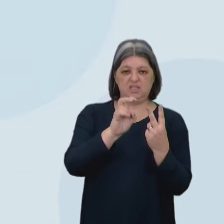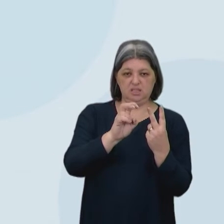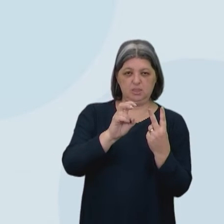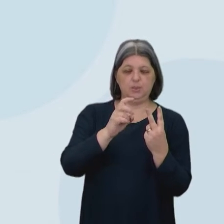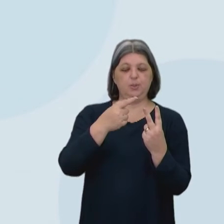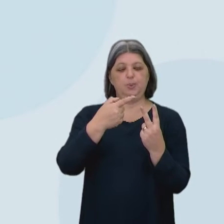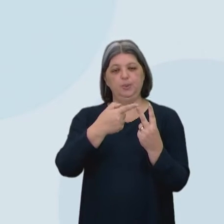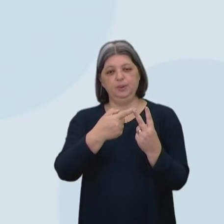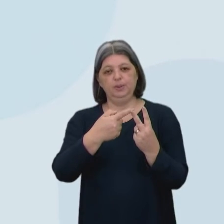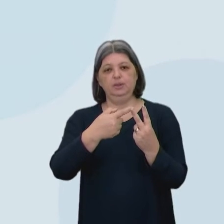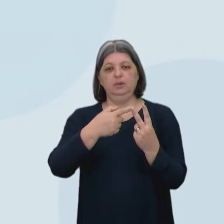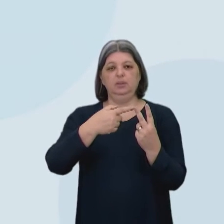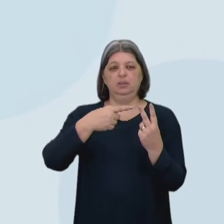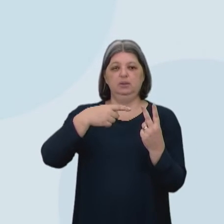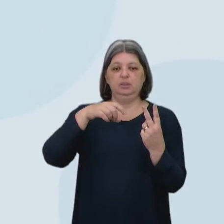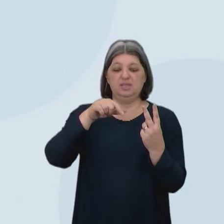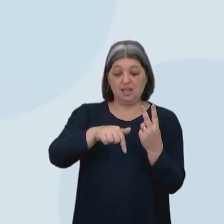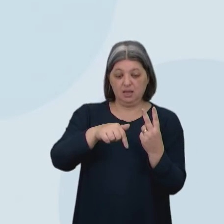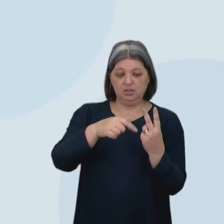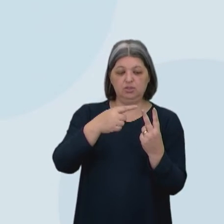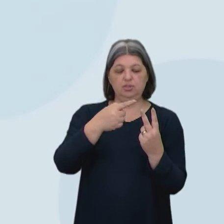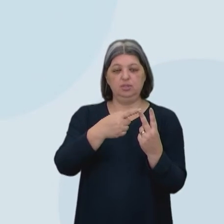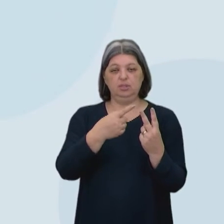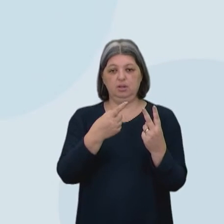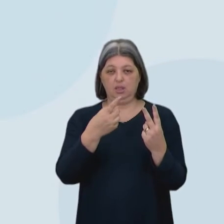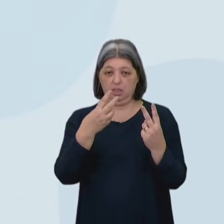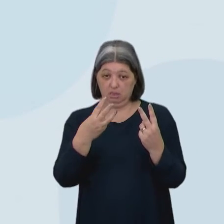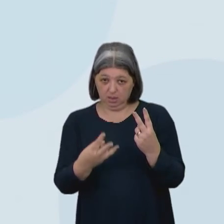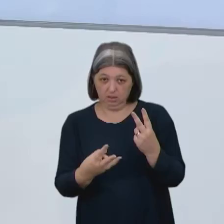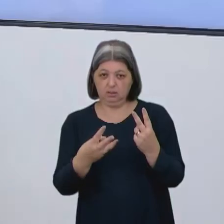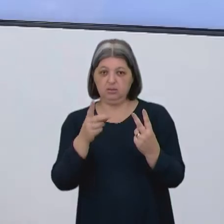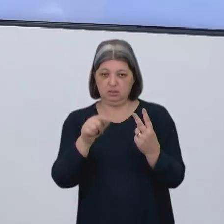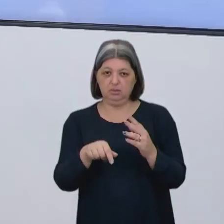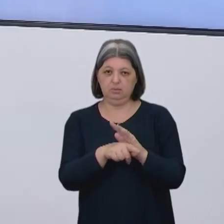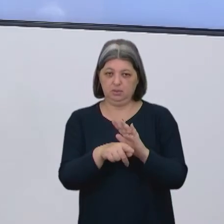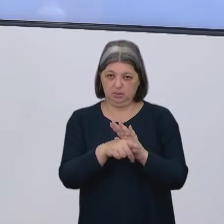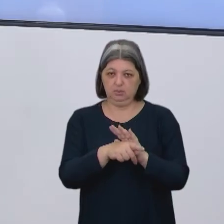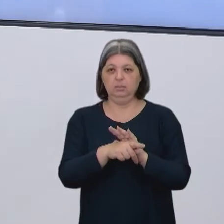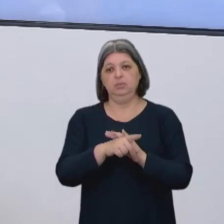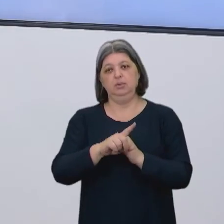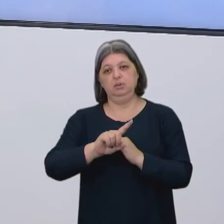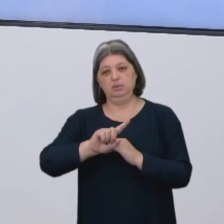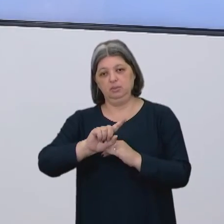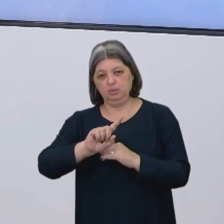13. Sim, quando a gente não consegue uma raiz exata, dá um número com vírgula que não tem fim